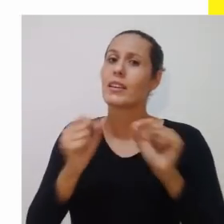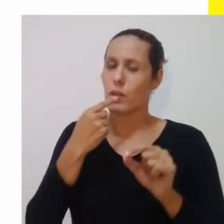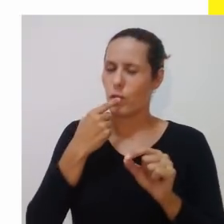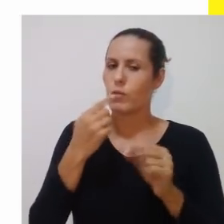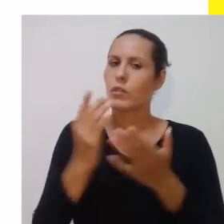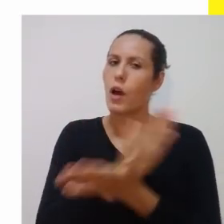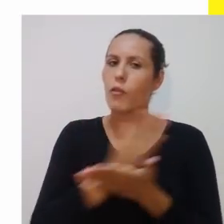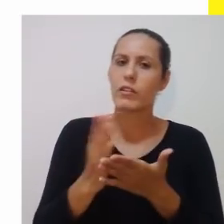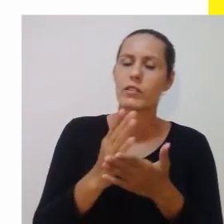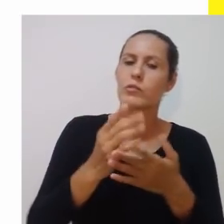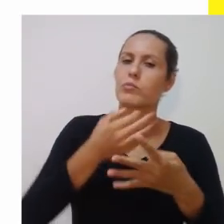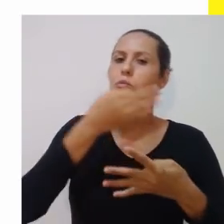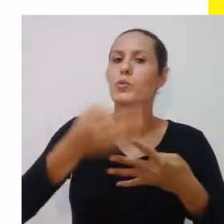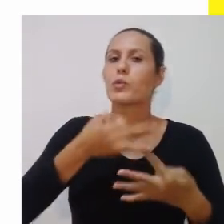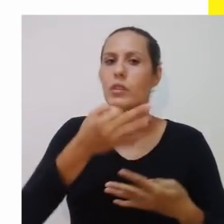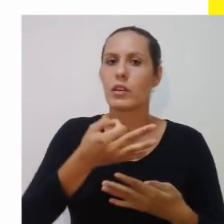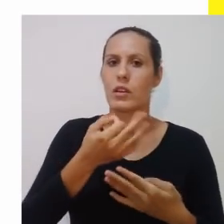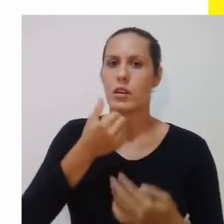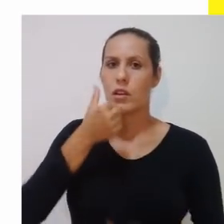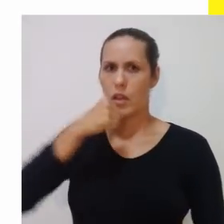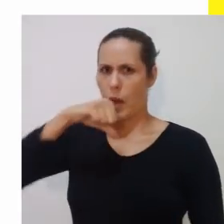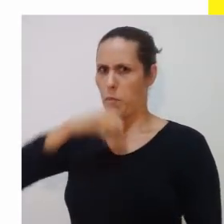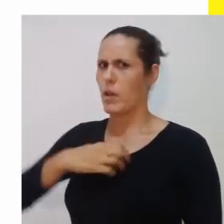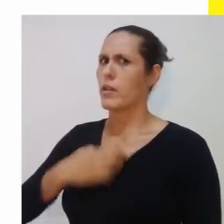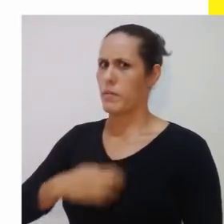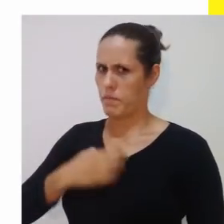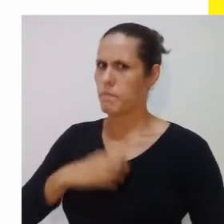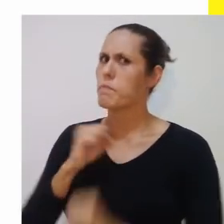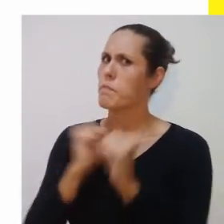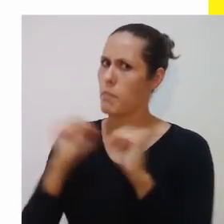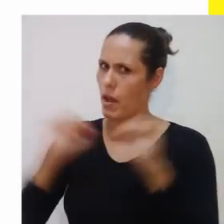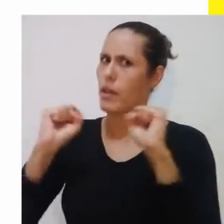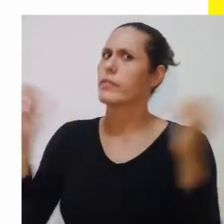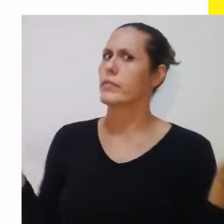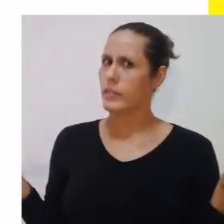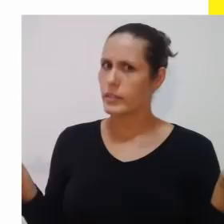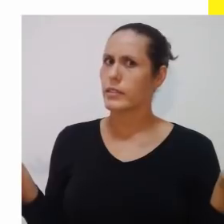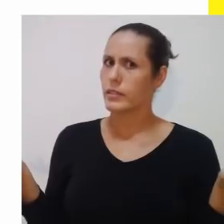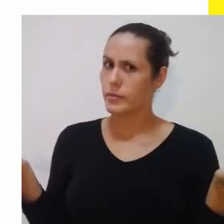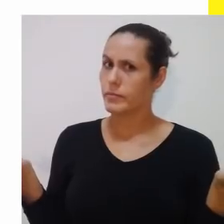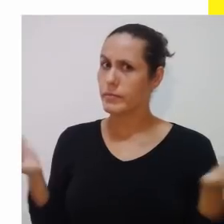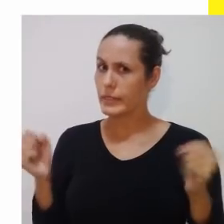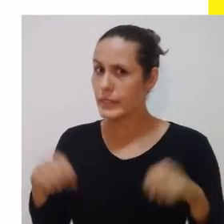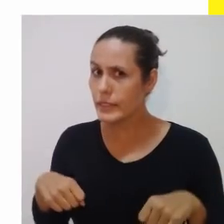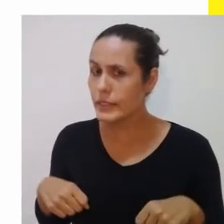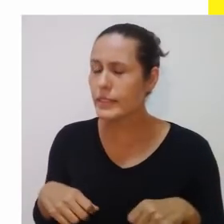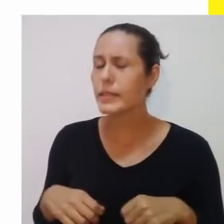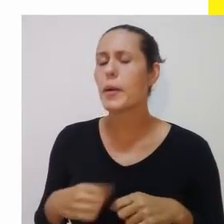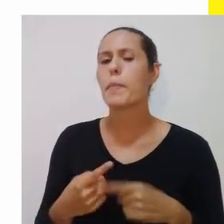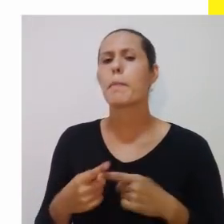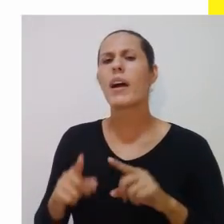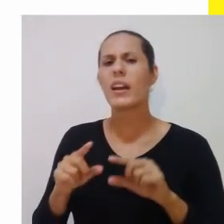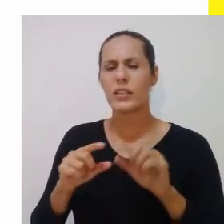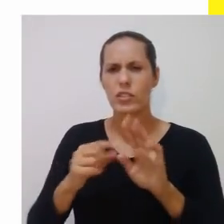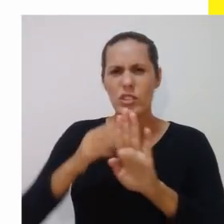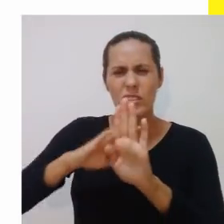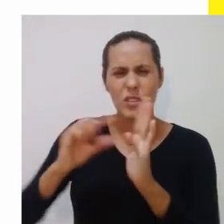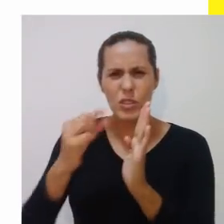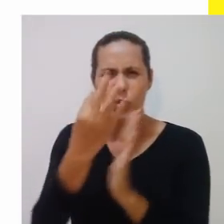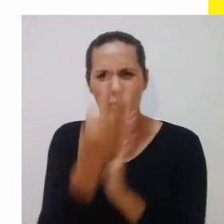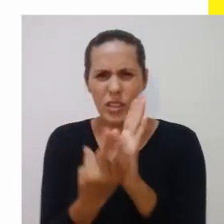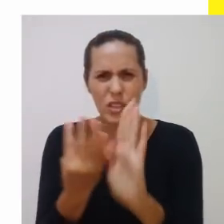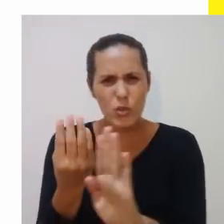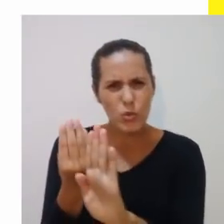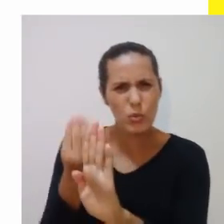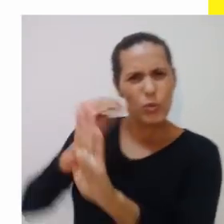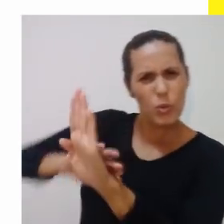às conclusões que eu vou dizer agora. A mãe está brava, né? A mãe está chateada, sem dúvida. Mas está